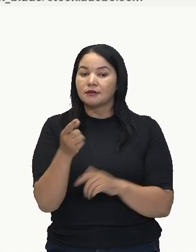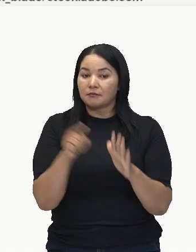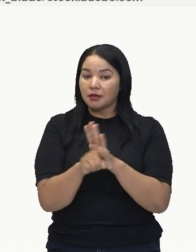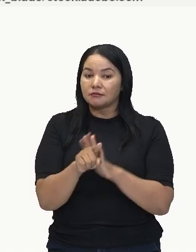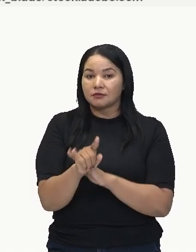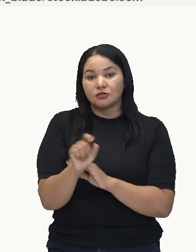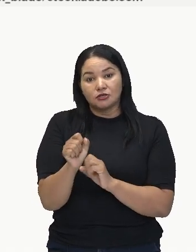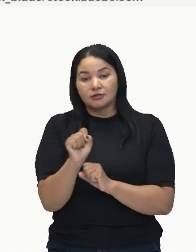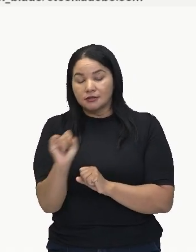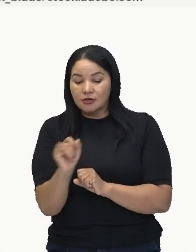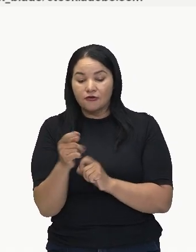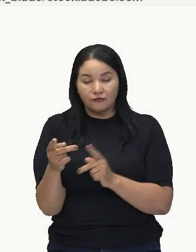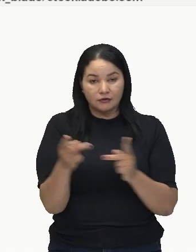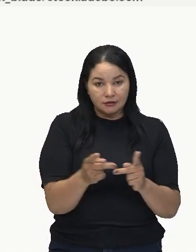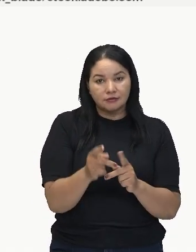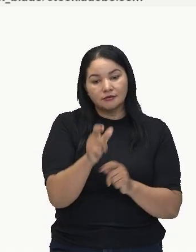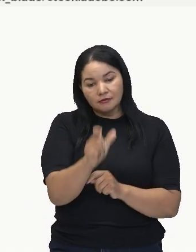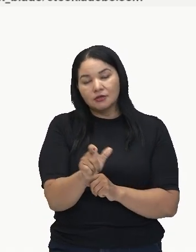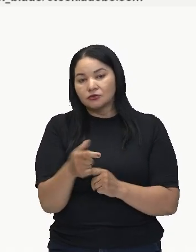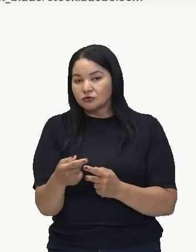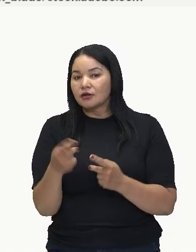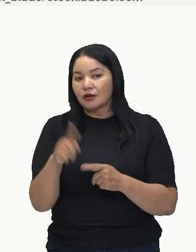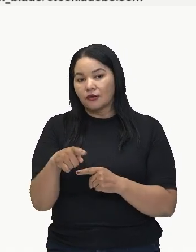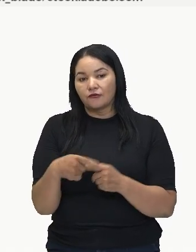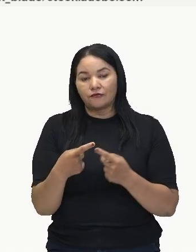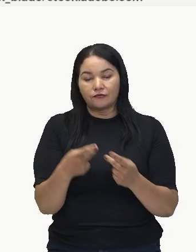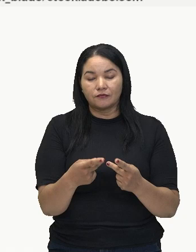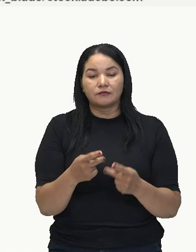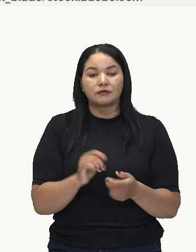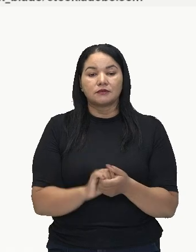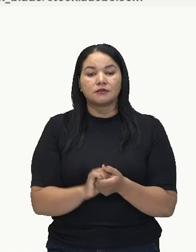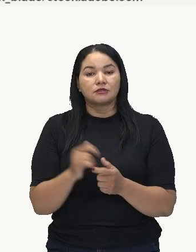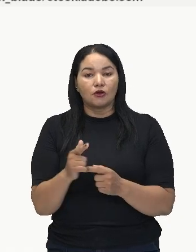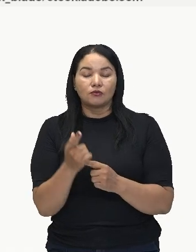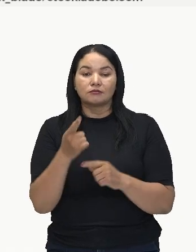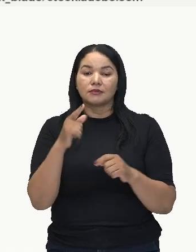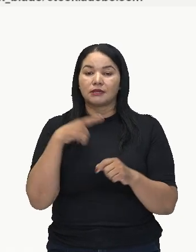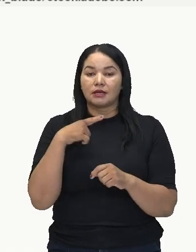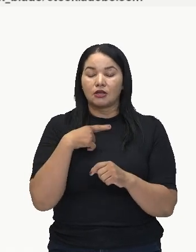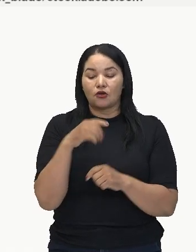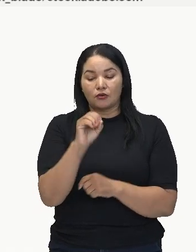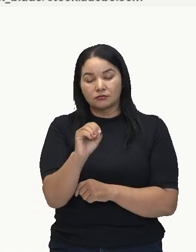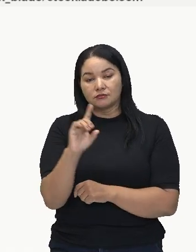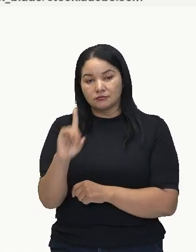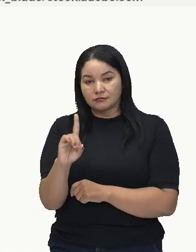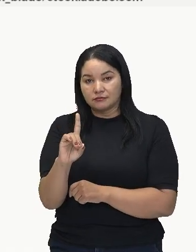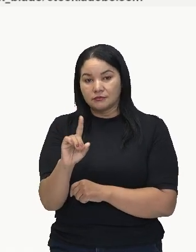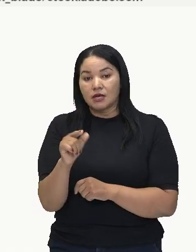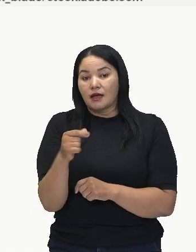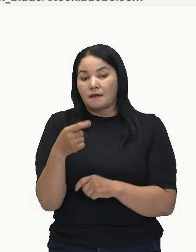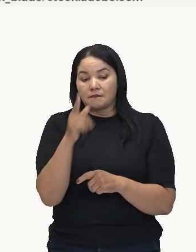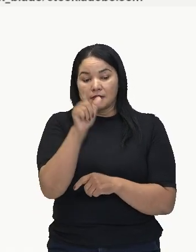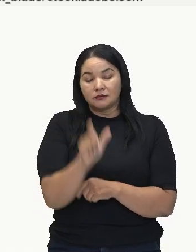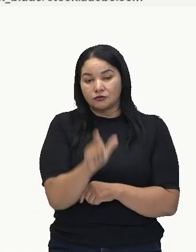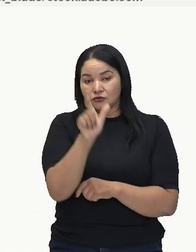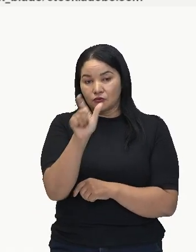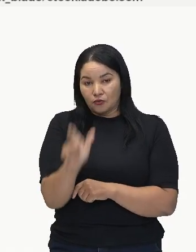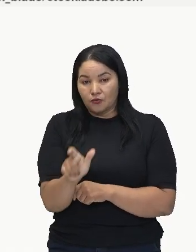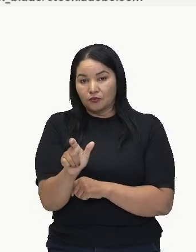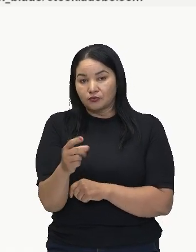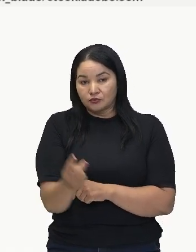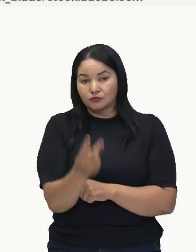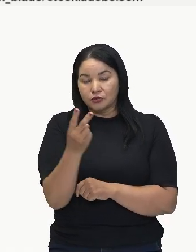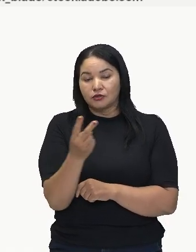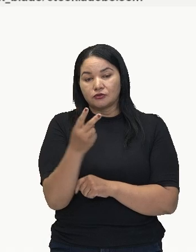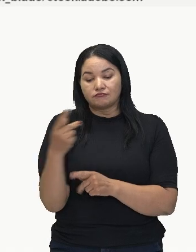visita alguém, não é isso? Então, exige um objeto direto, certo? E aí as pessoas visitadas, Juan e Ana. Então,